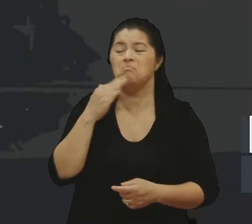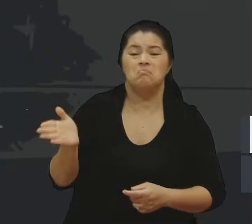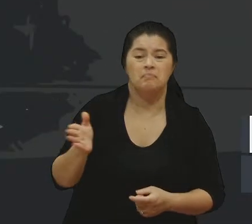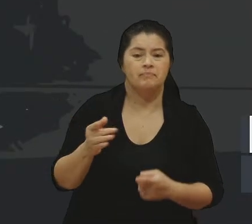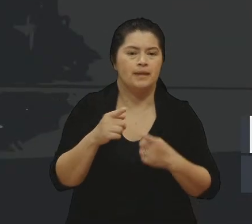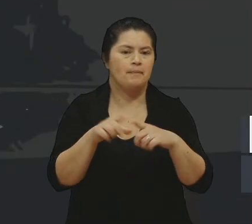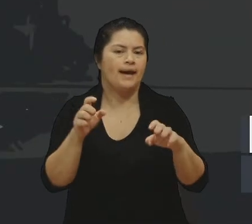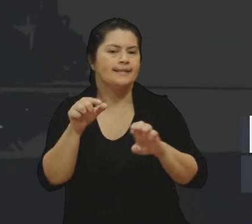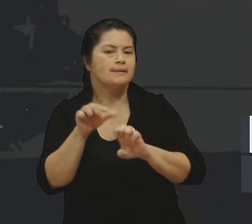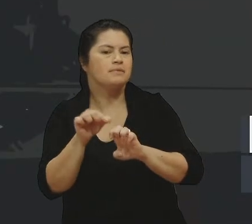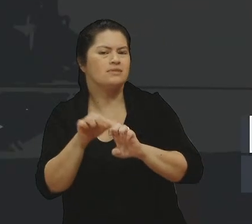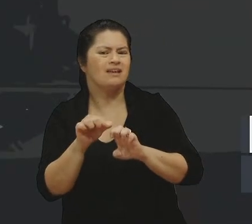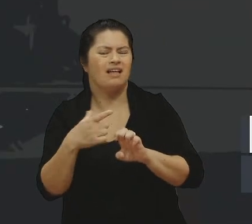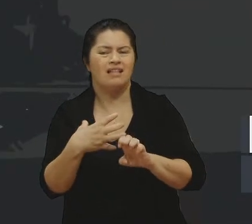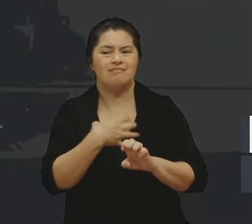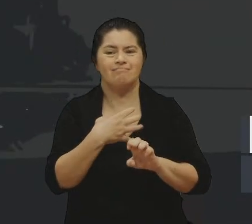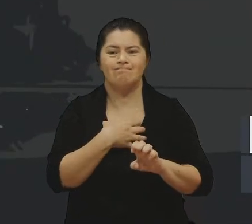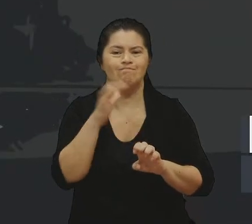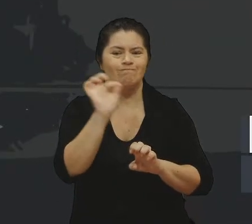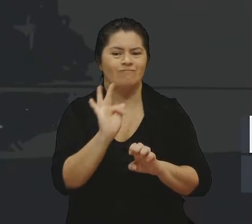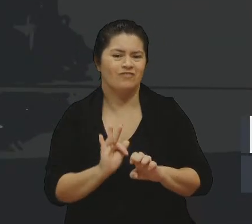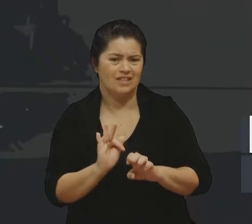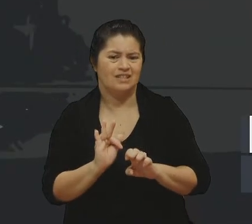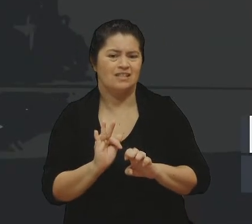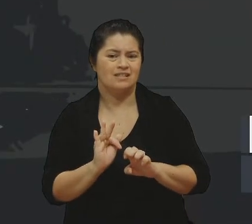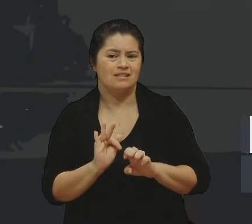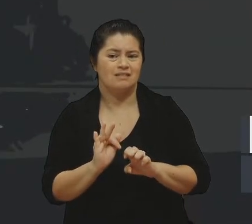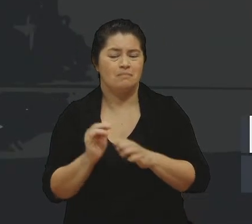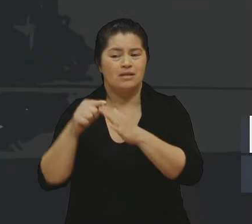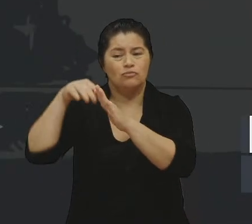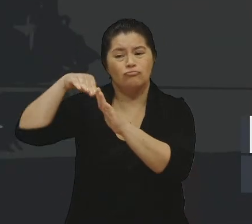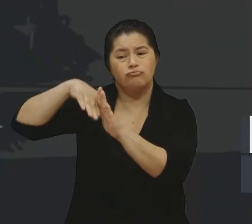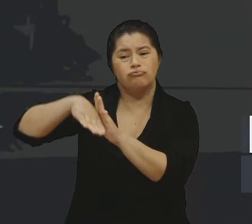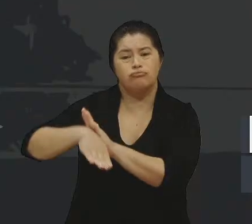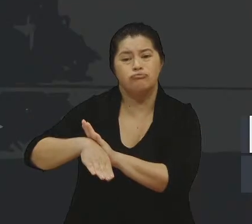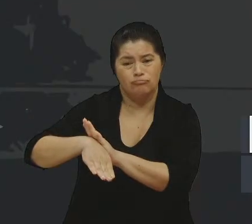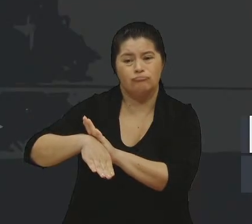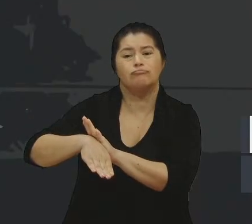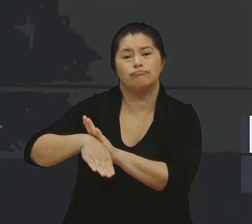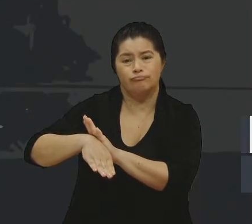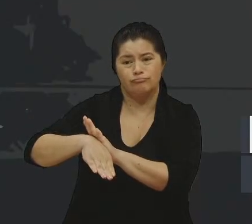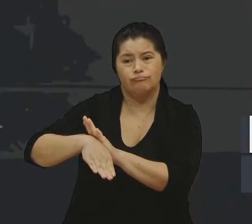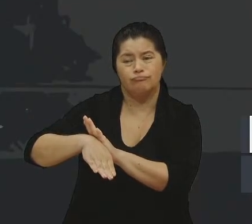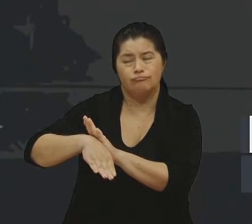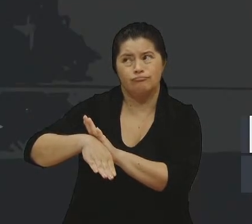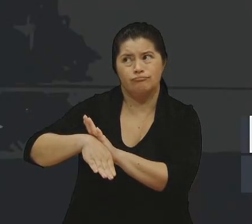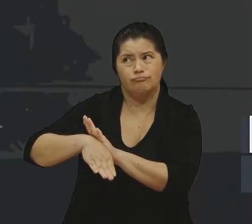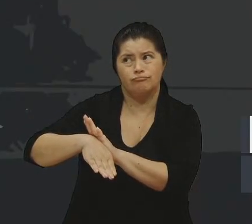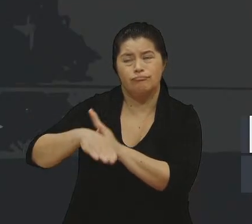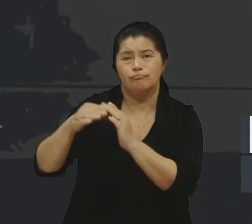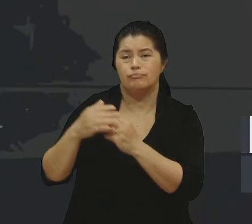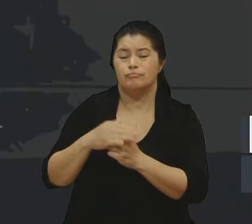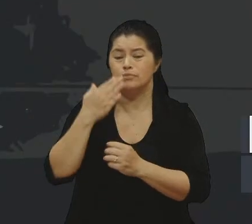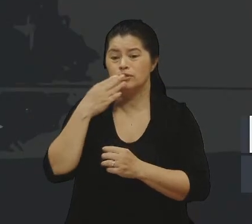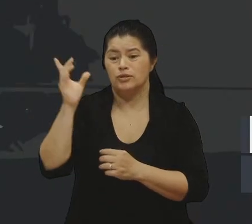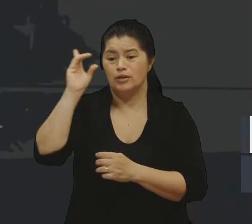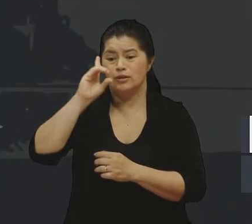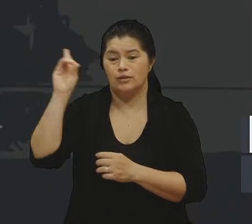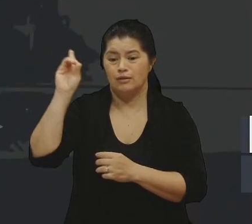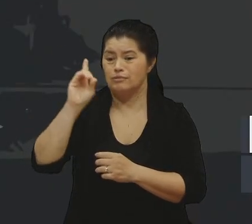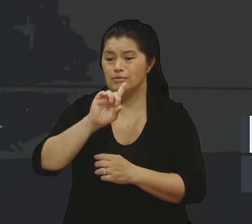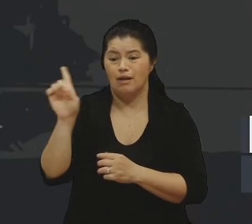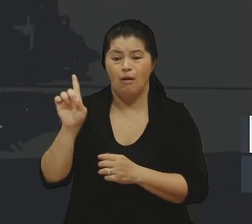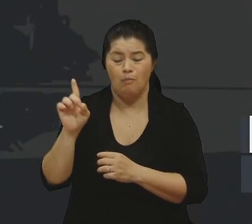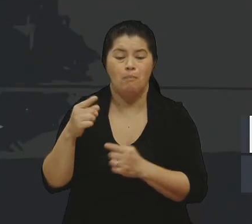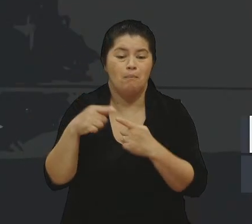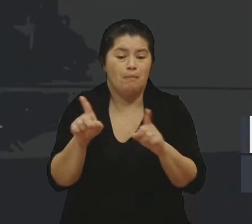empreendedor que não é feliz, não é próspero, e que ele vai cair no índice, tomara que não, glória a Deus que não. Mas talvez ele caia no índice do ano que vem aqui, de quando